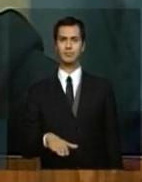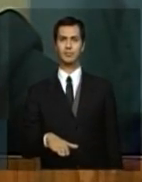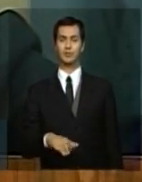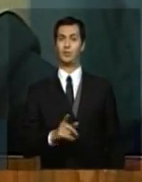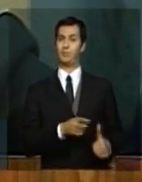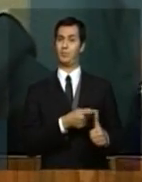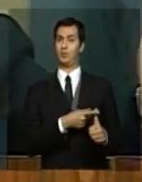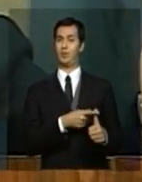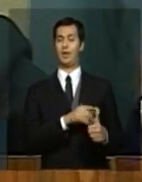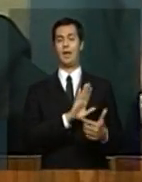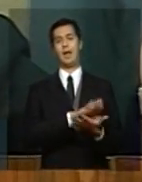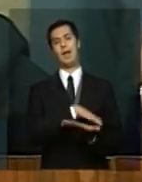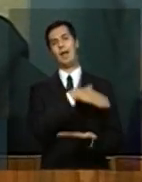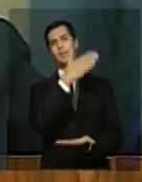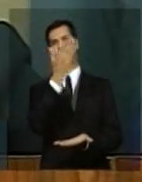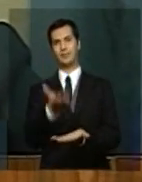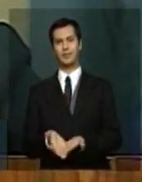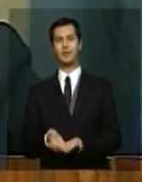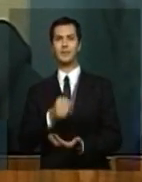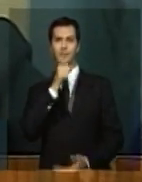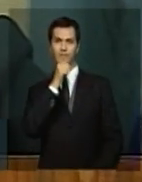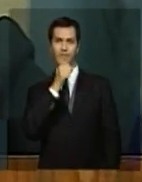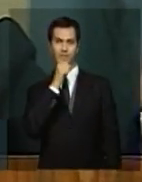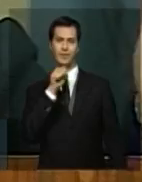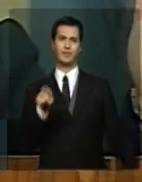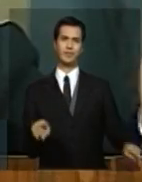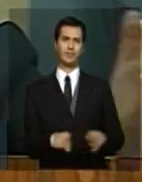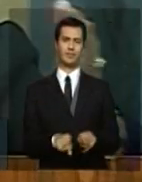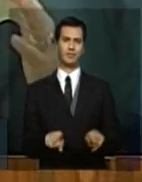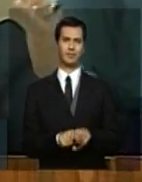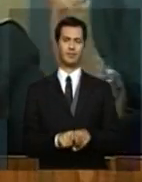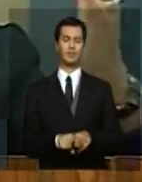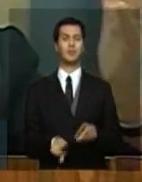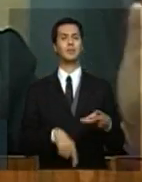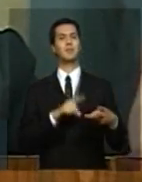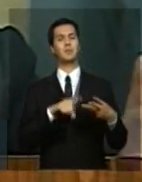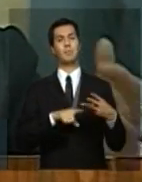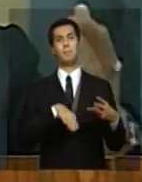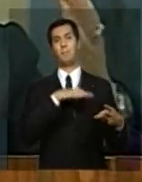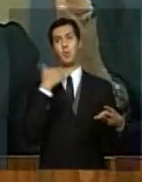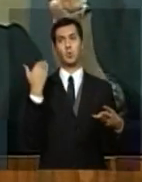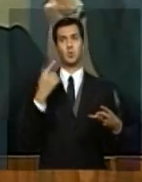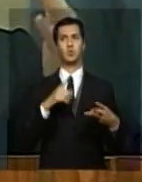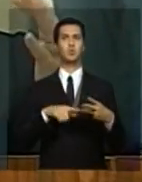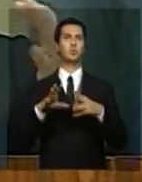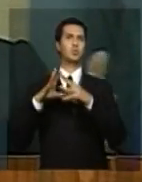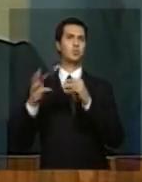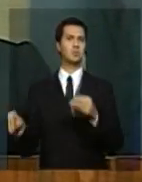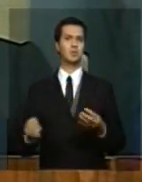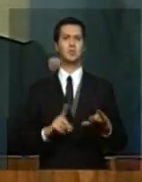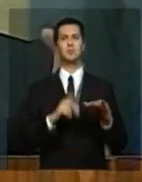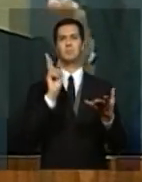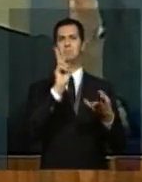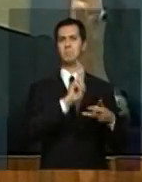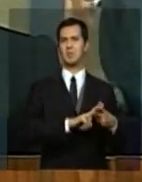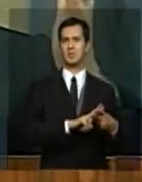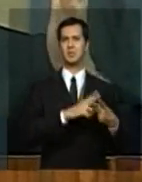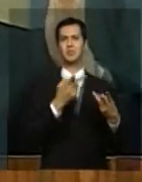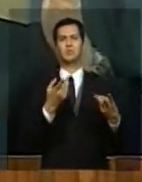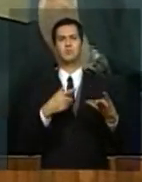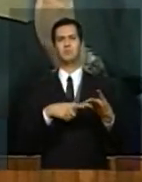até os idosos e idosas aos mortos desaparecidos expresos políticos